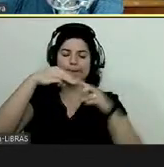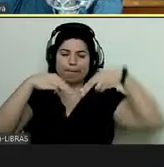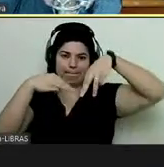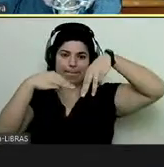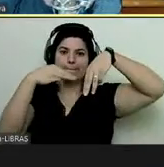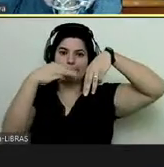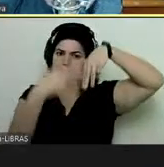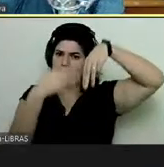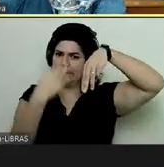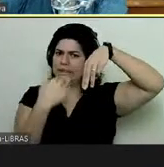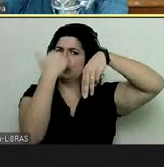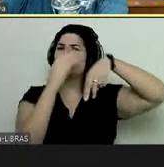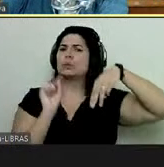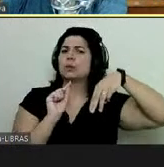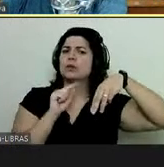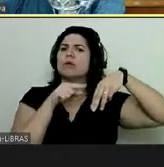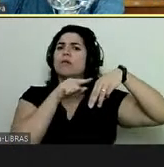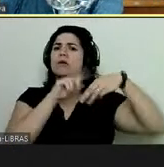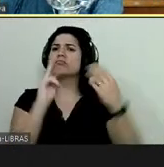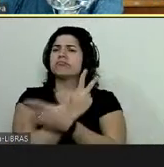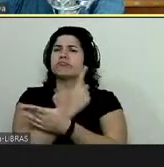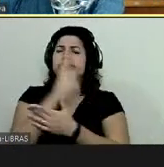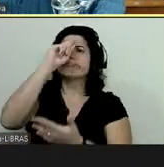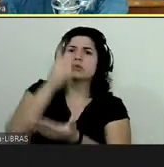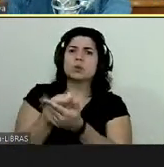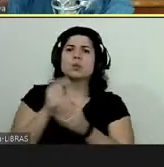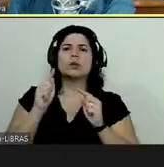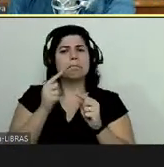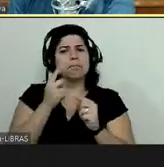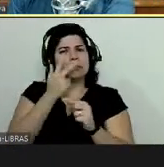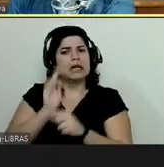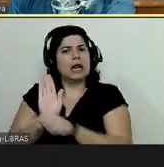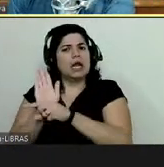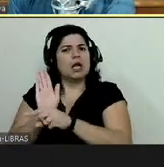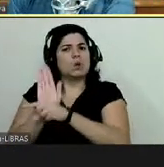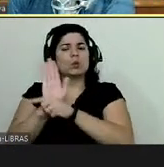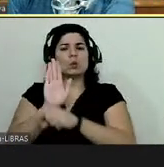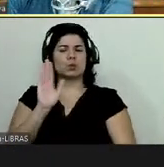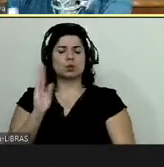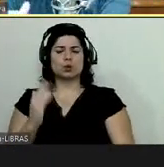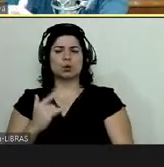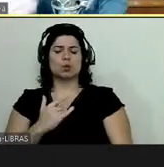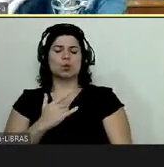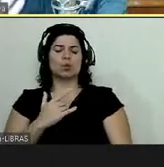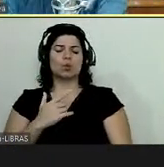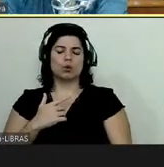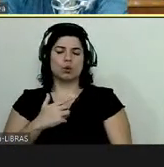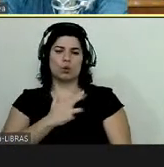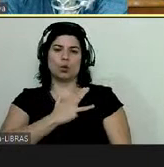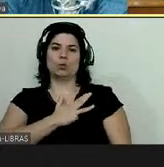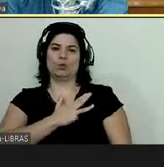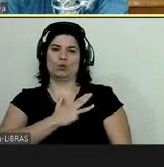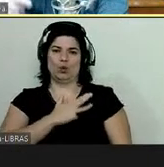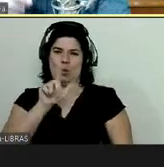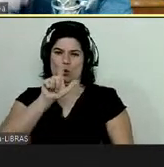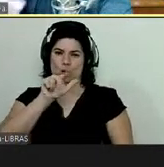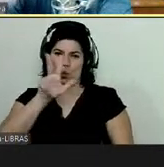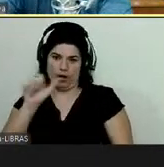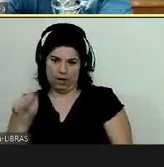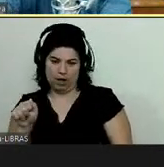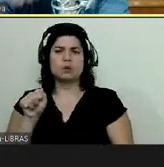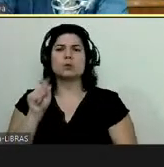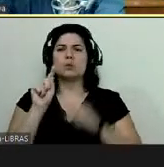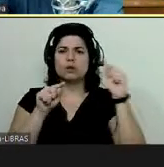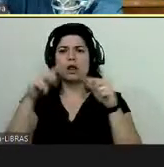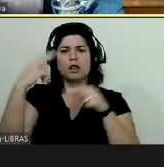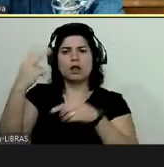né Alguns vão poder dizer a porque ele tava beneficiando diretamente o Lula só mais como se o faquinha por exemplo era o ministro que na maior parte dos votos dele